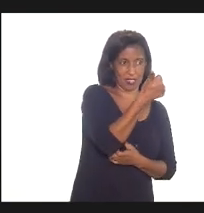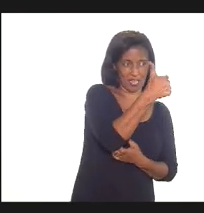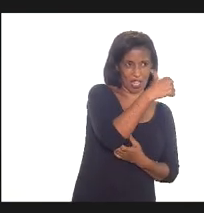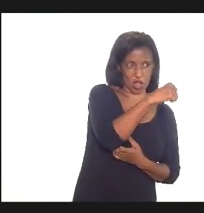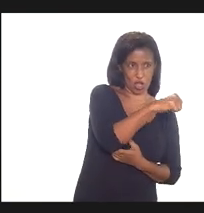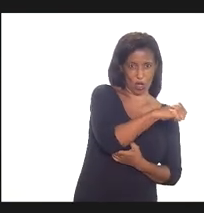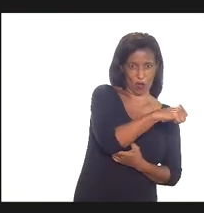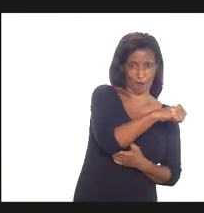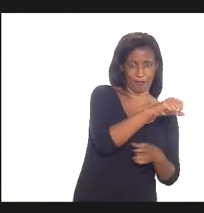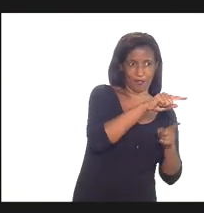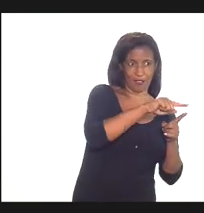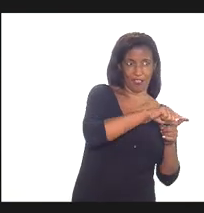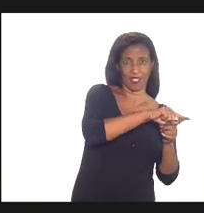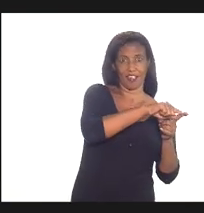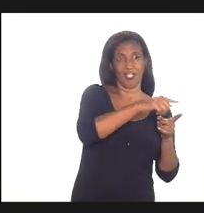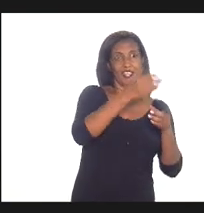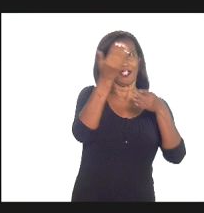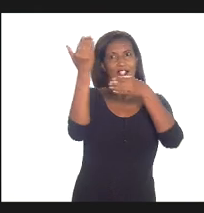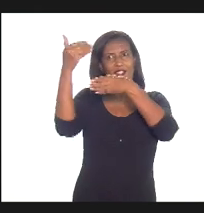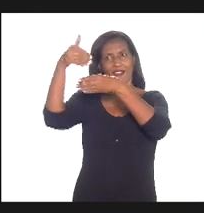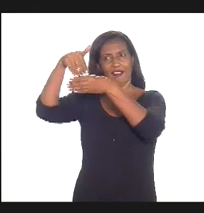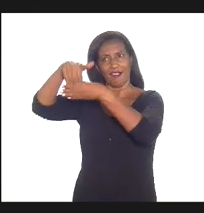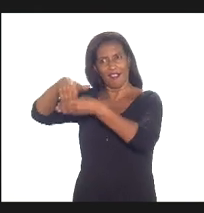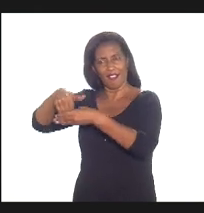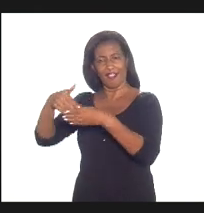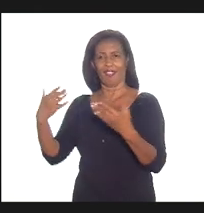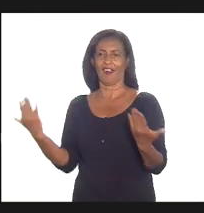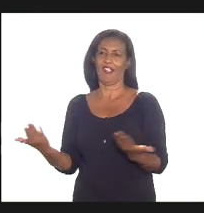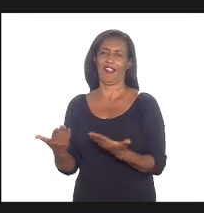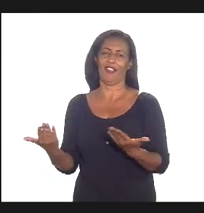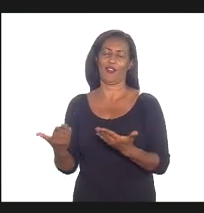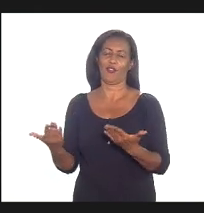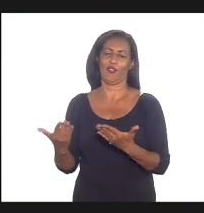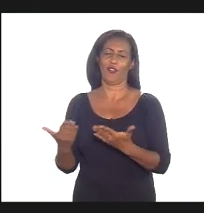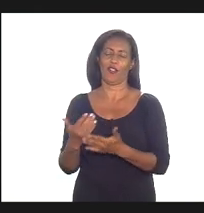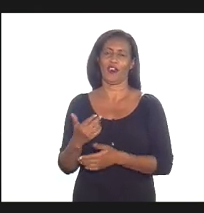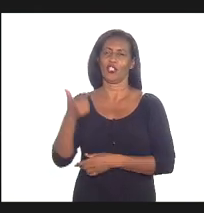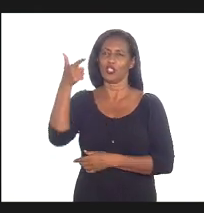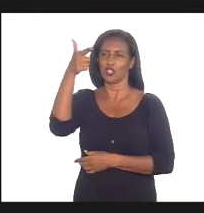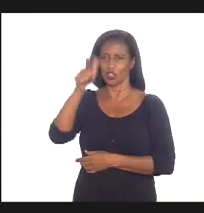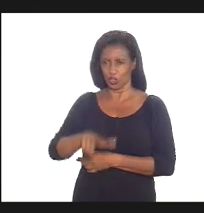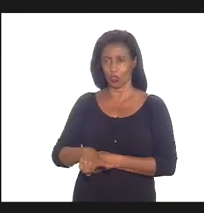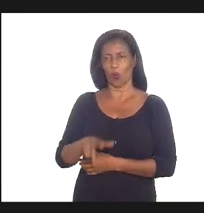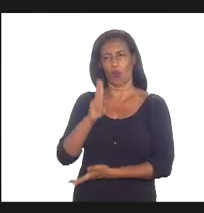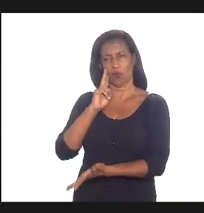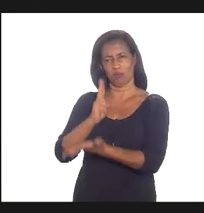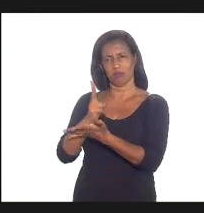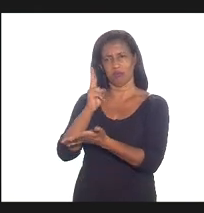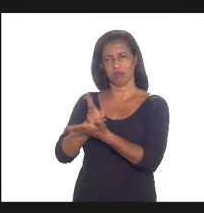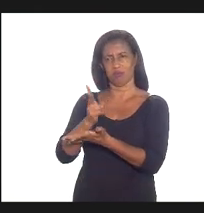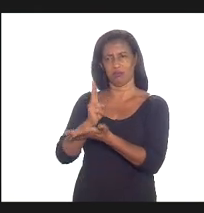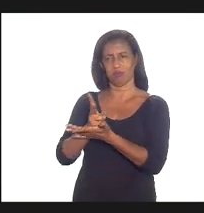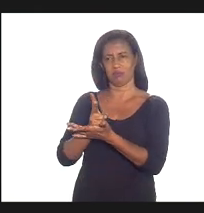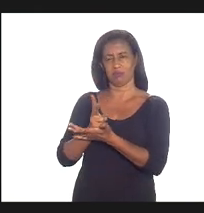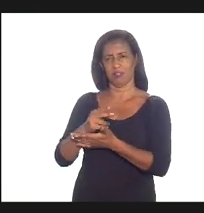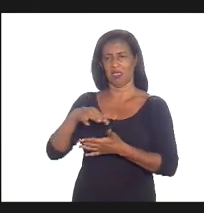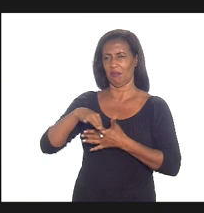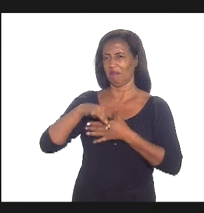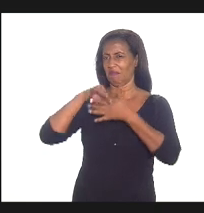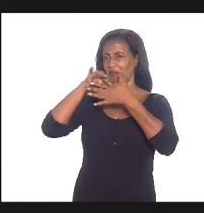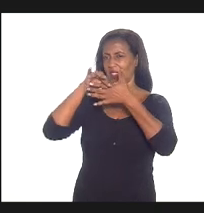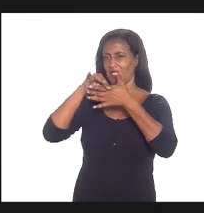2019 e reiterei meu voto agora esse ano na eleição, mais uma vez, para a mesa diretora. E não me